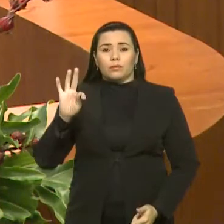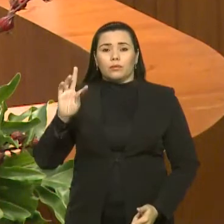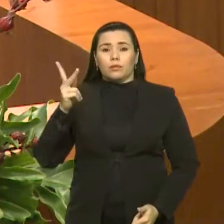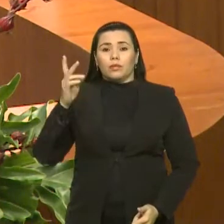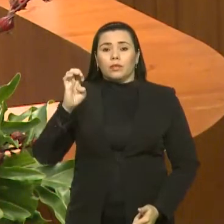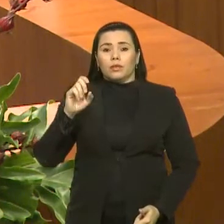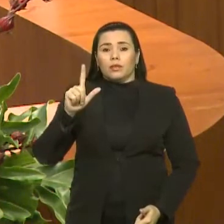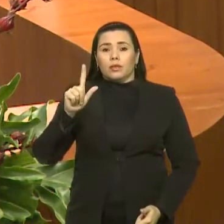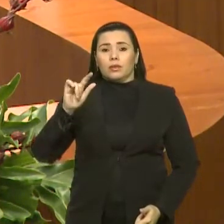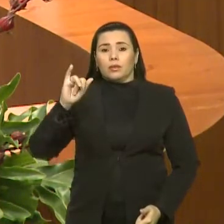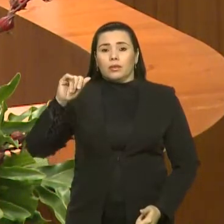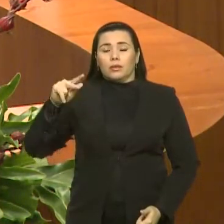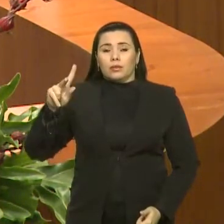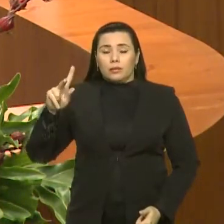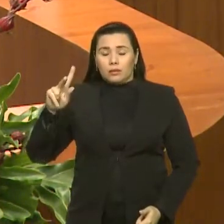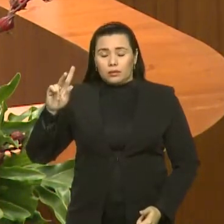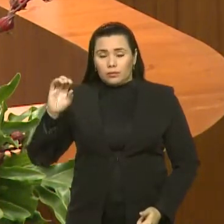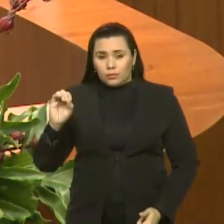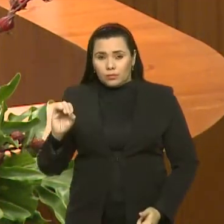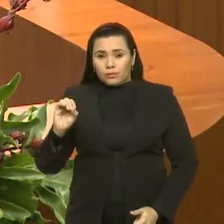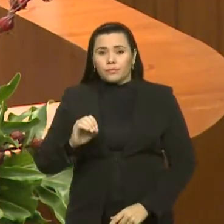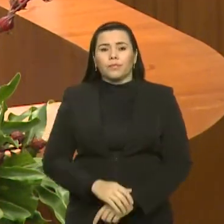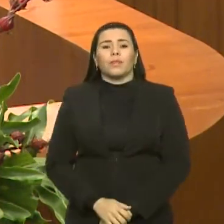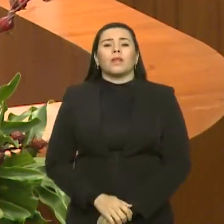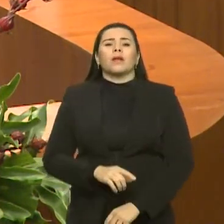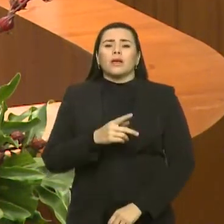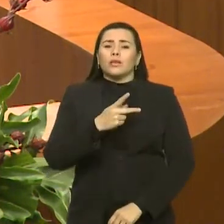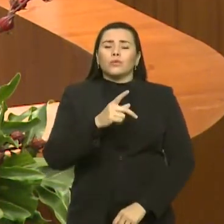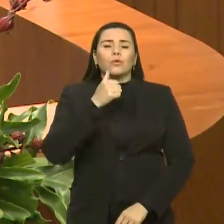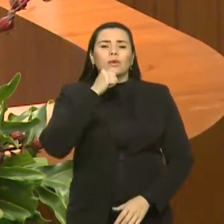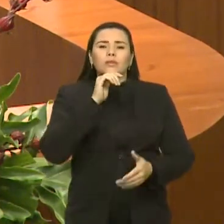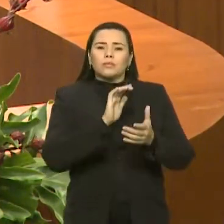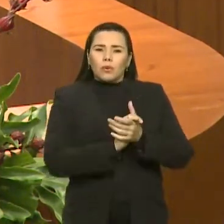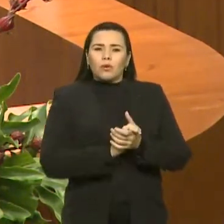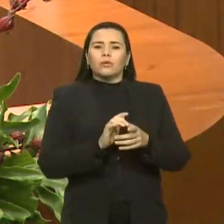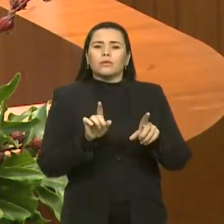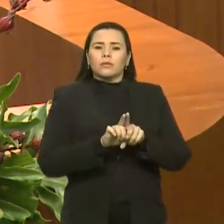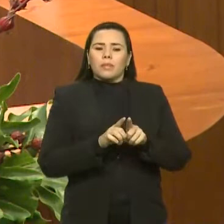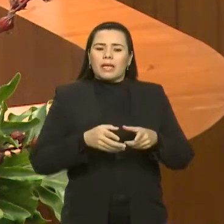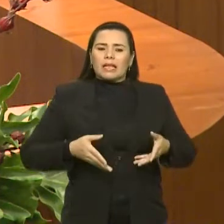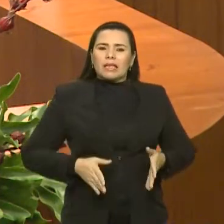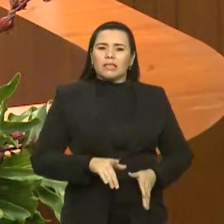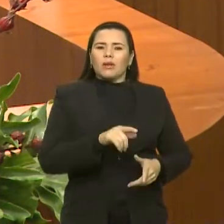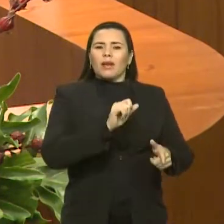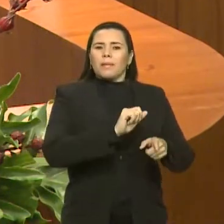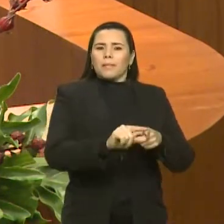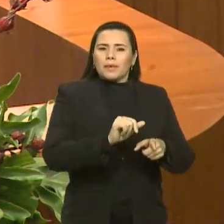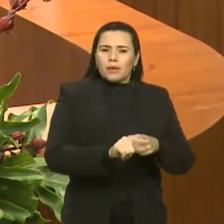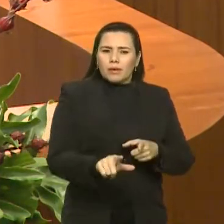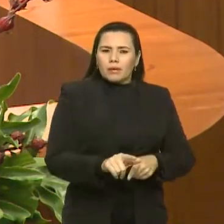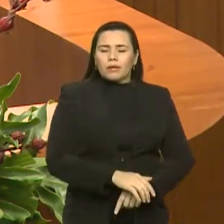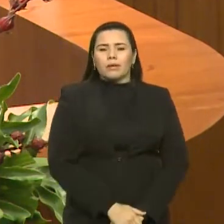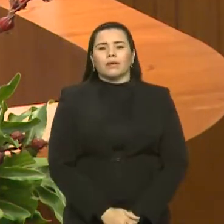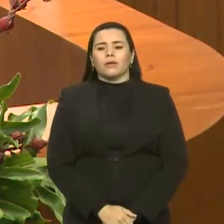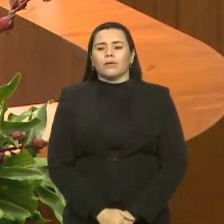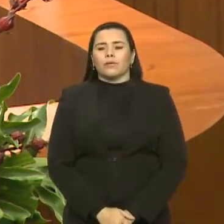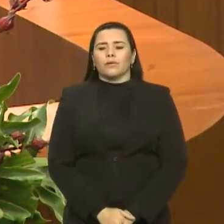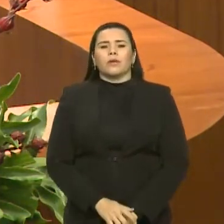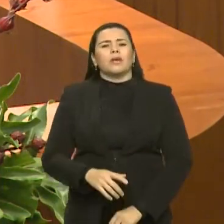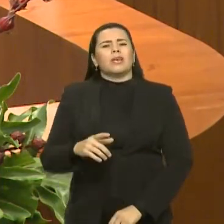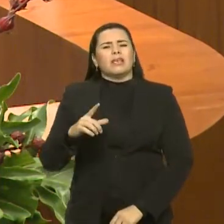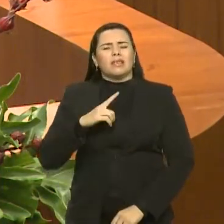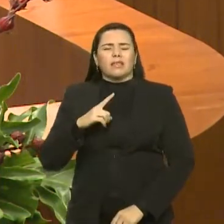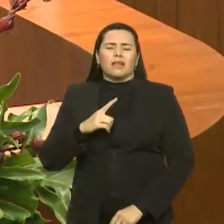sua mulher natural da cidade de Pinheiro, baixadeiro, que tem vários prefeitos aliados na região da